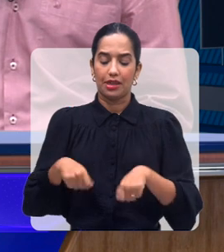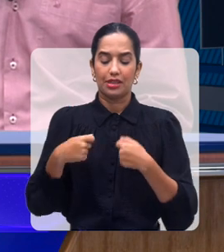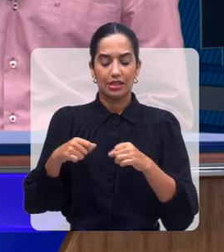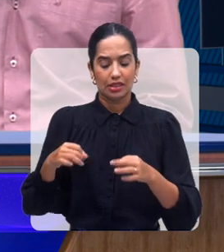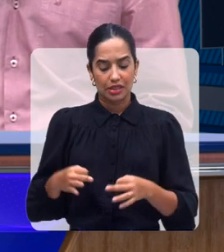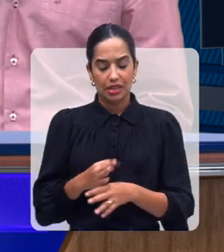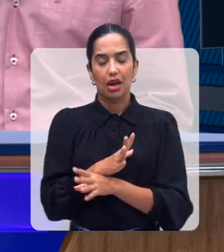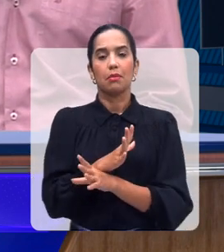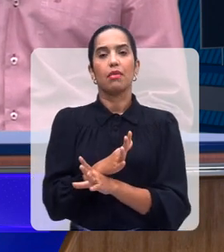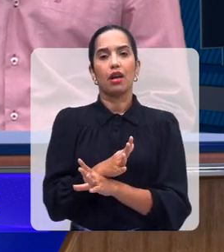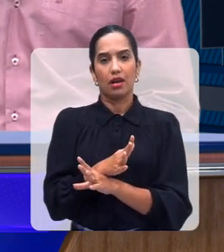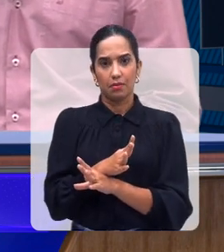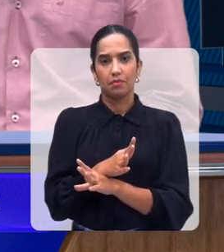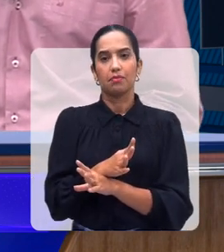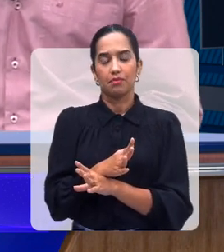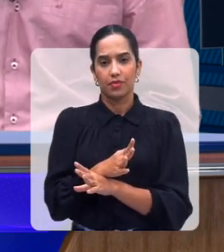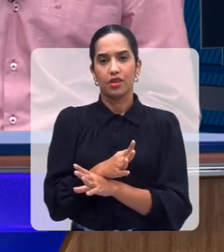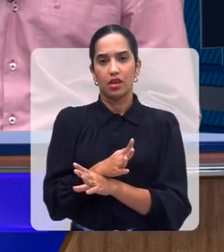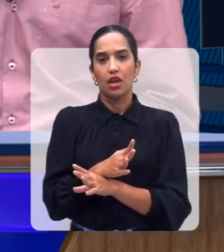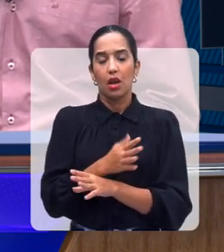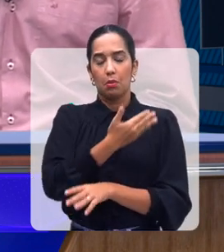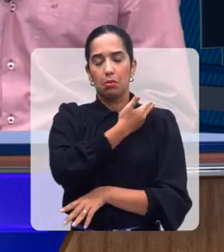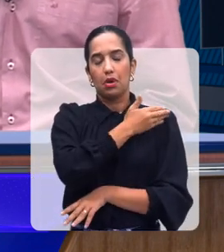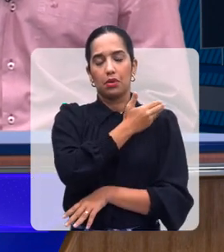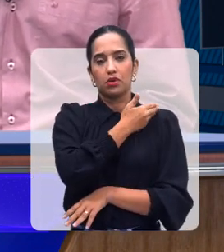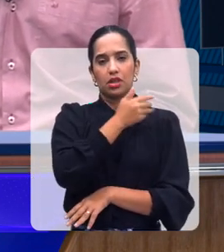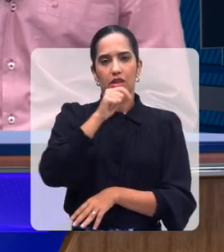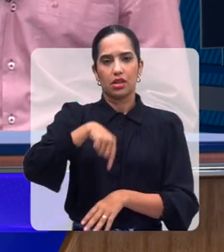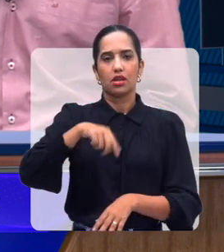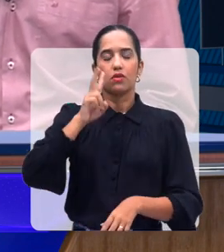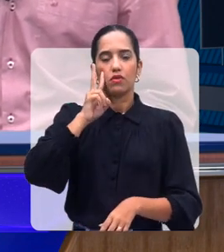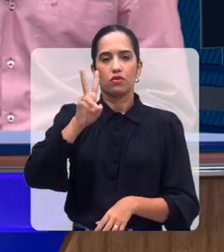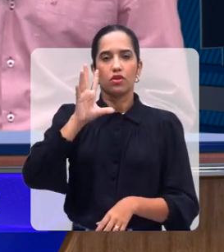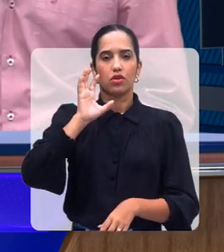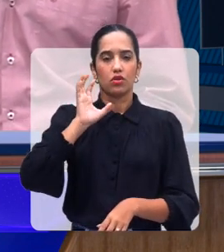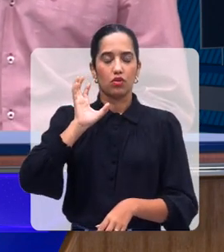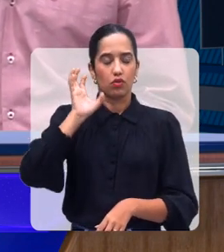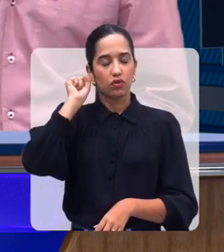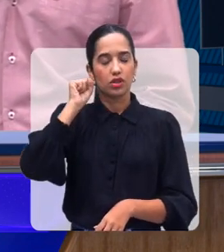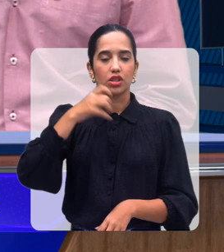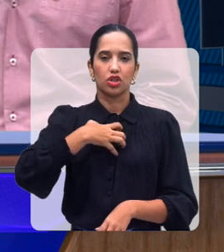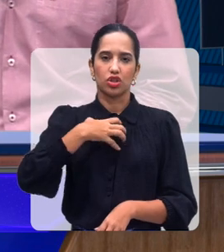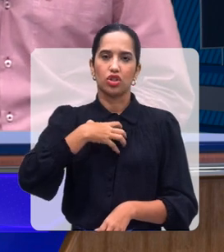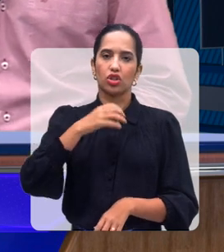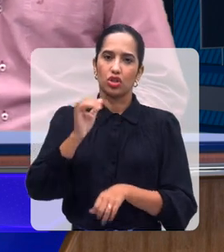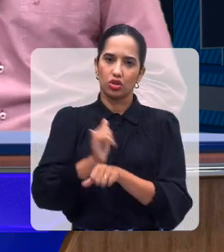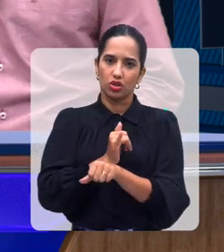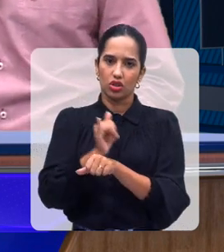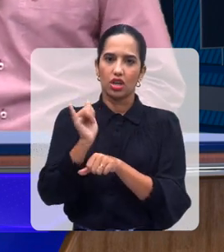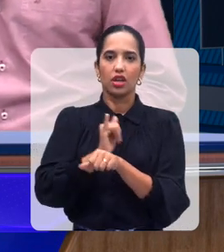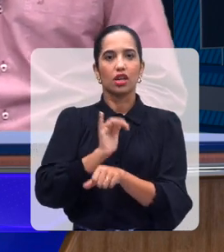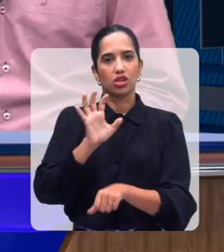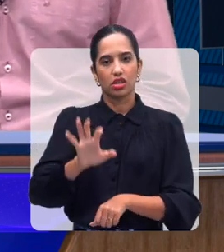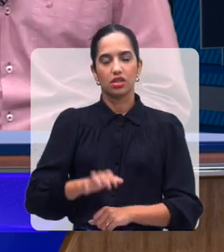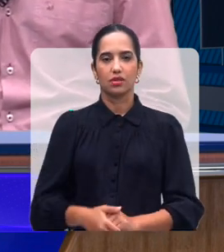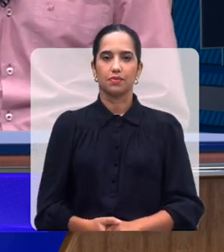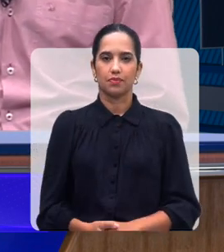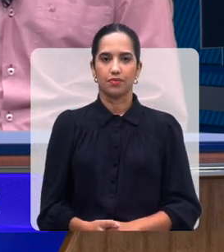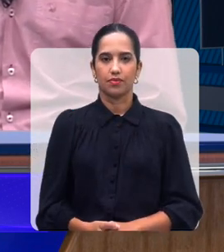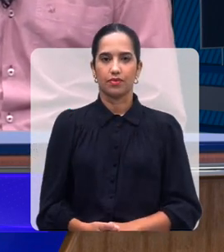que ser quebrada, os tabus têm que ser quebrados. E o ver, ouvir, sentir é instrumento para isso. Então, quando nós